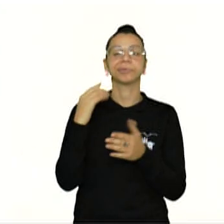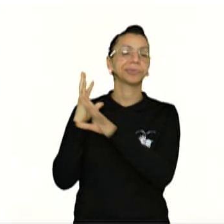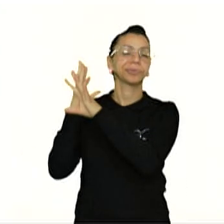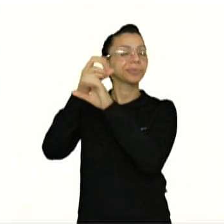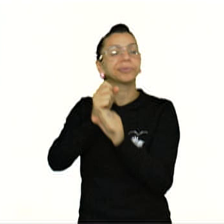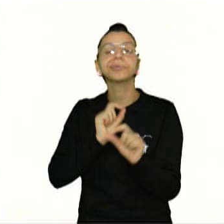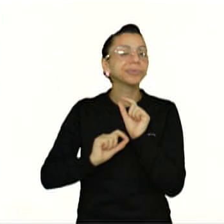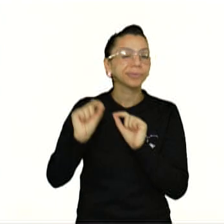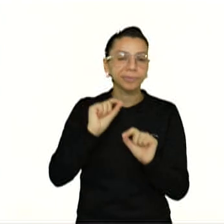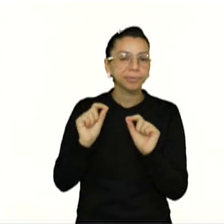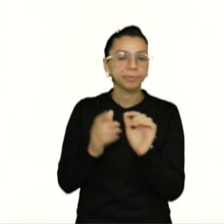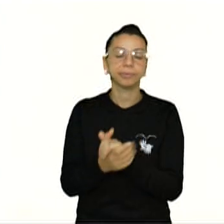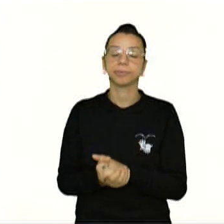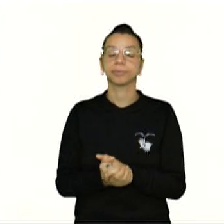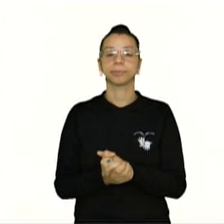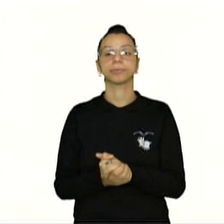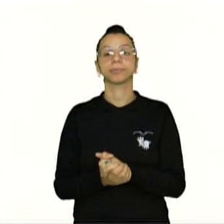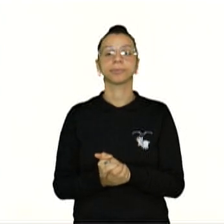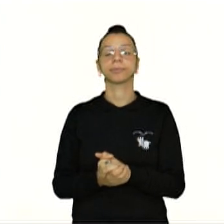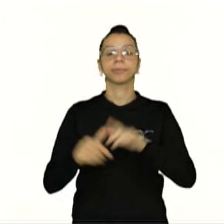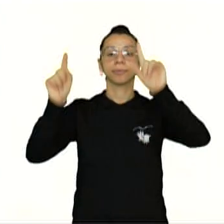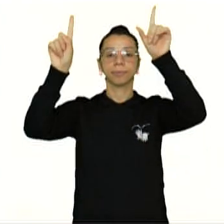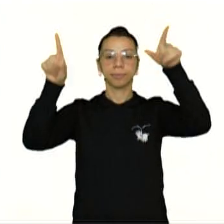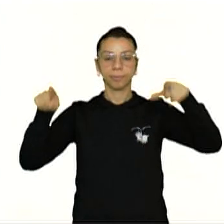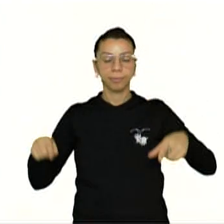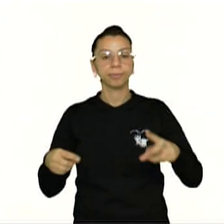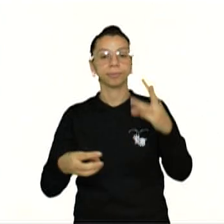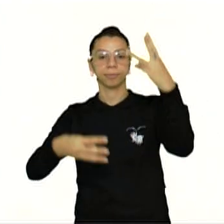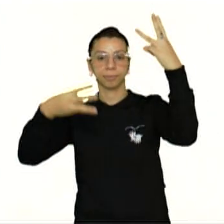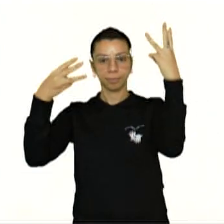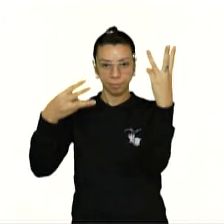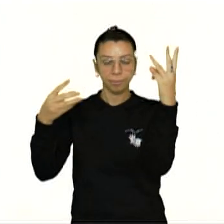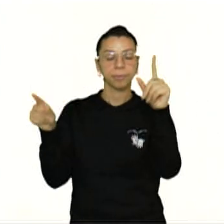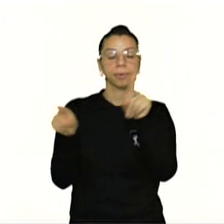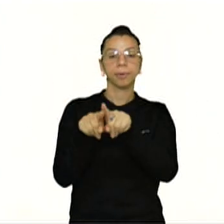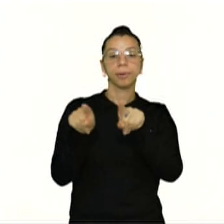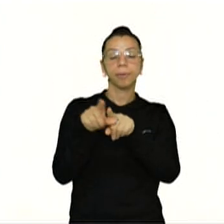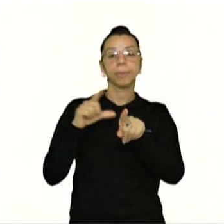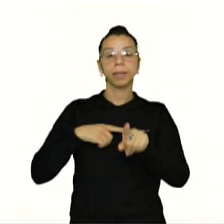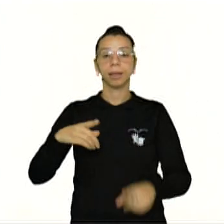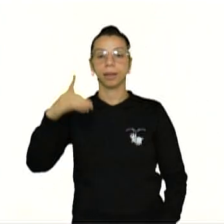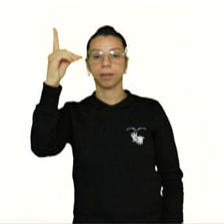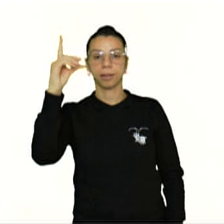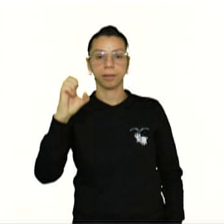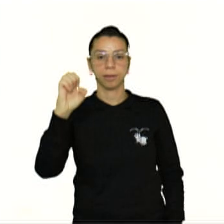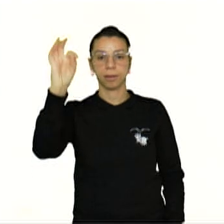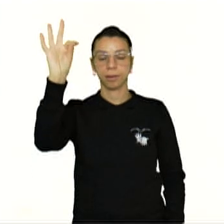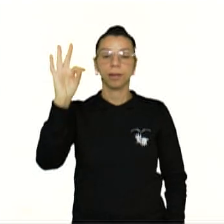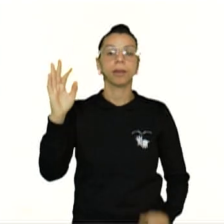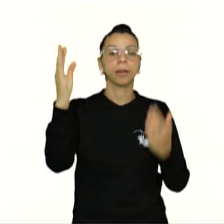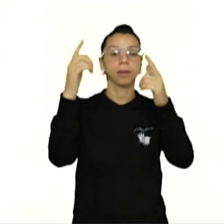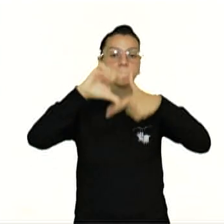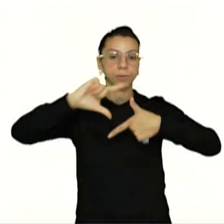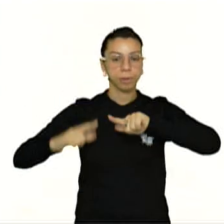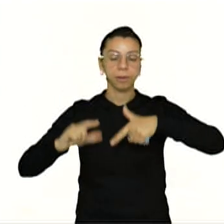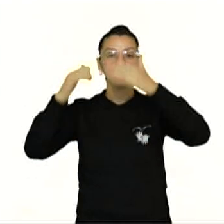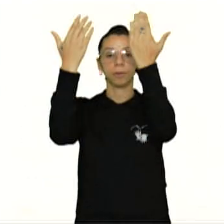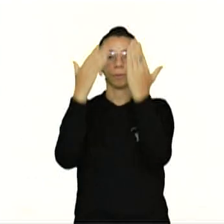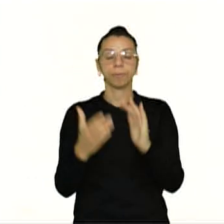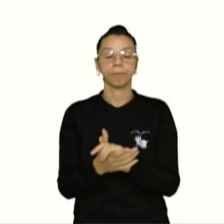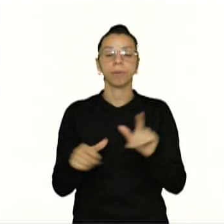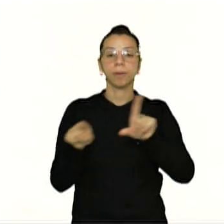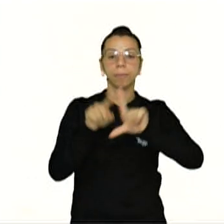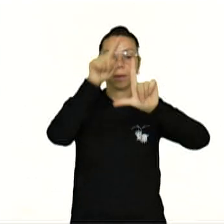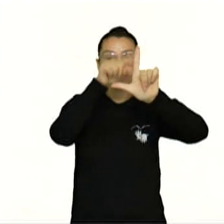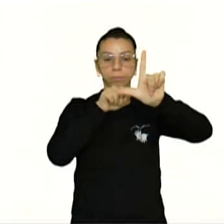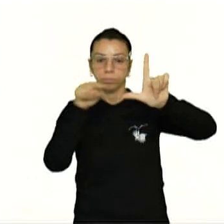viu na aula anterior? Matriz de ordem 3, aplicação de determinantes de geometria analítica, tá? Alinhamento de 3